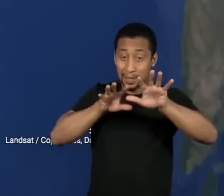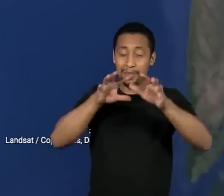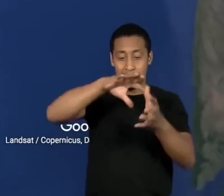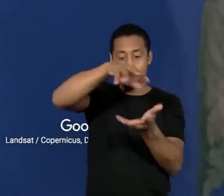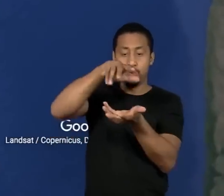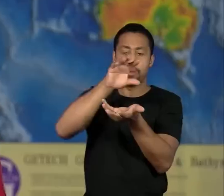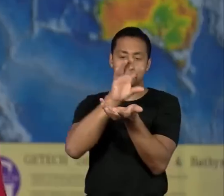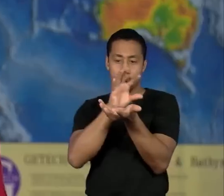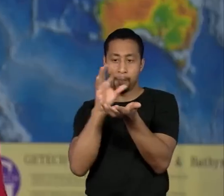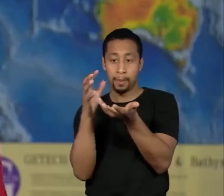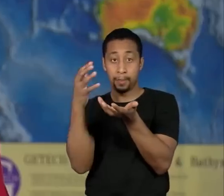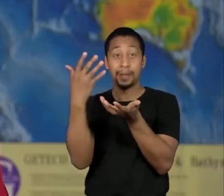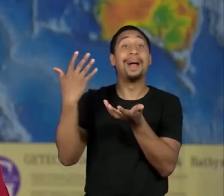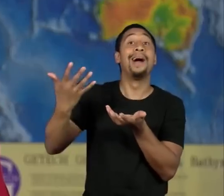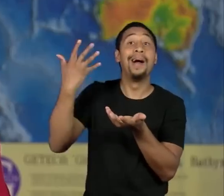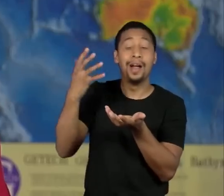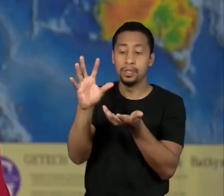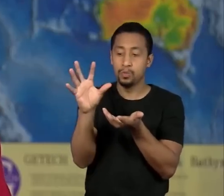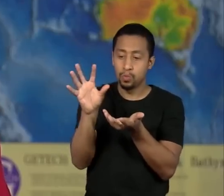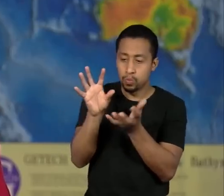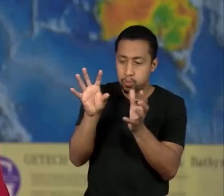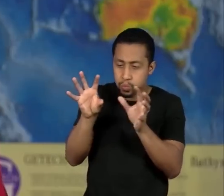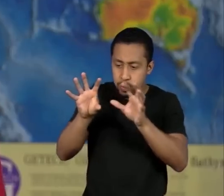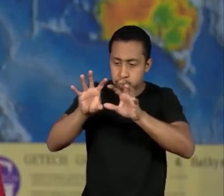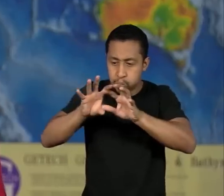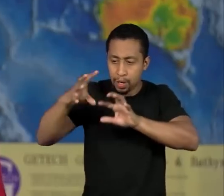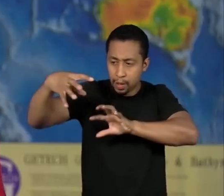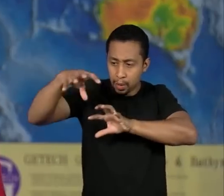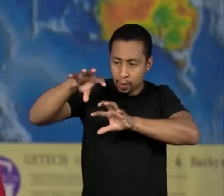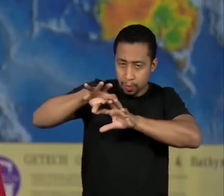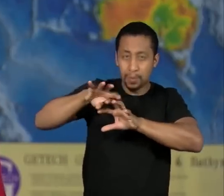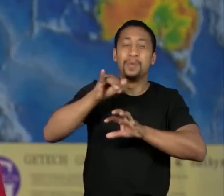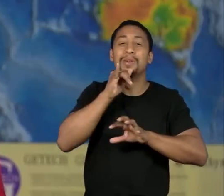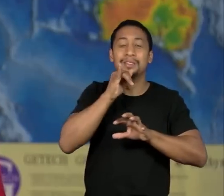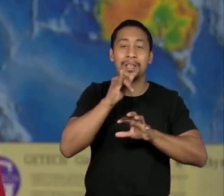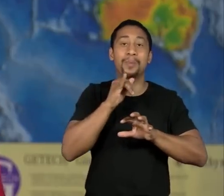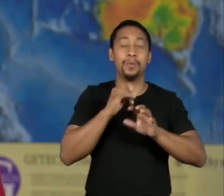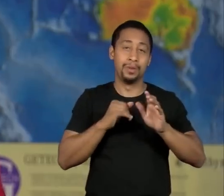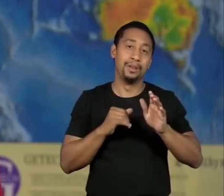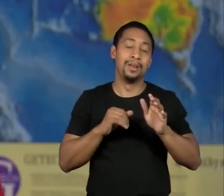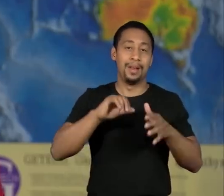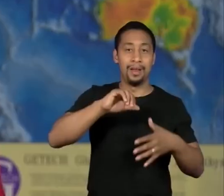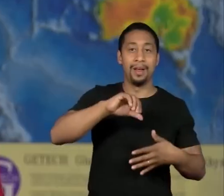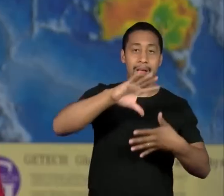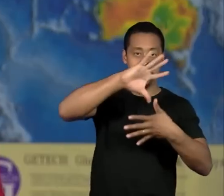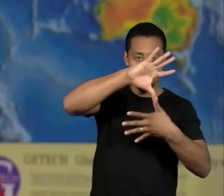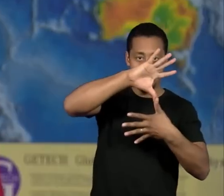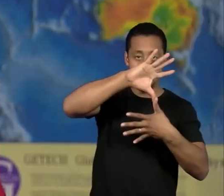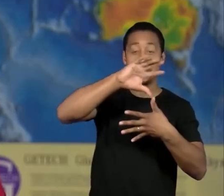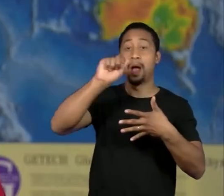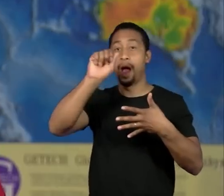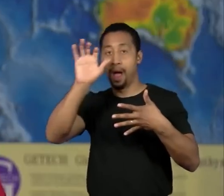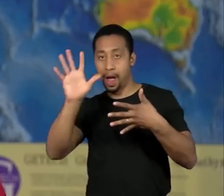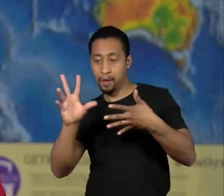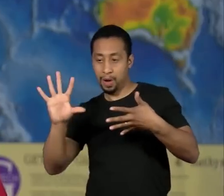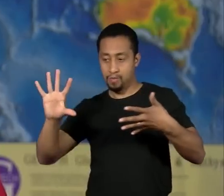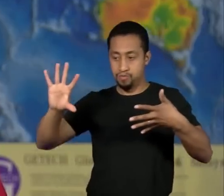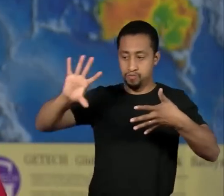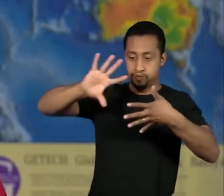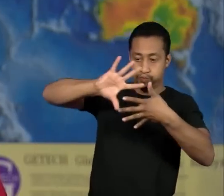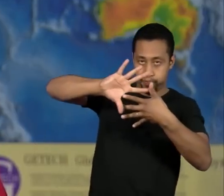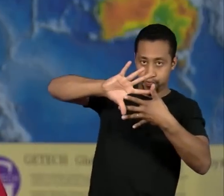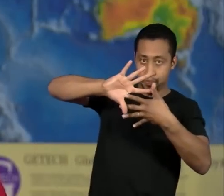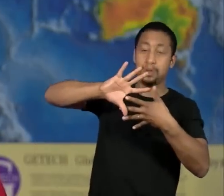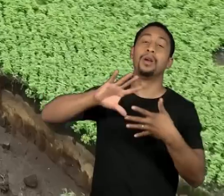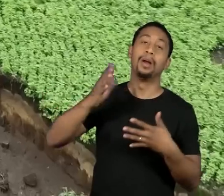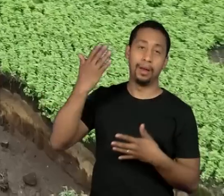separados juntos, né? A África, por exemplo, estava junto com a América do Sul, né? O Oceano Atlântico ele foi formado há 130 milhões